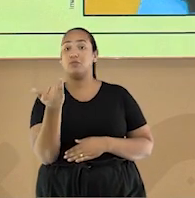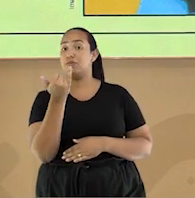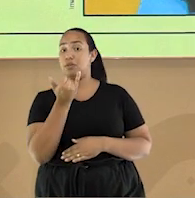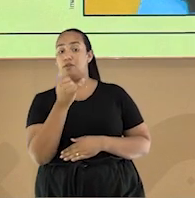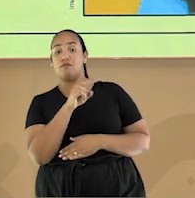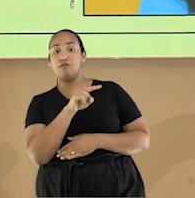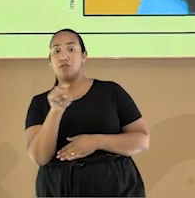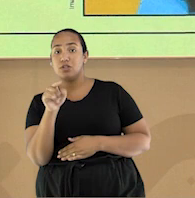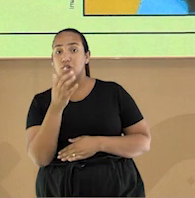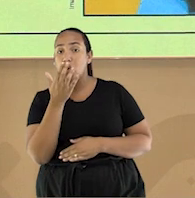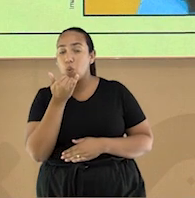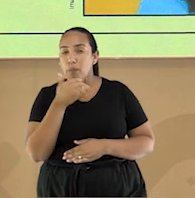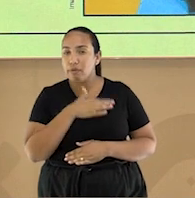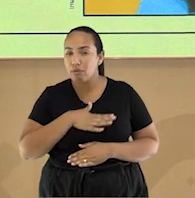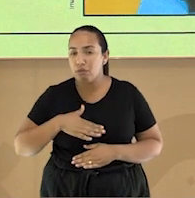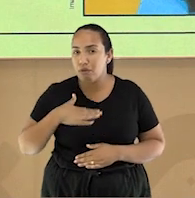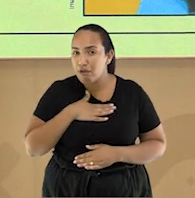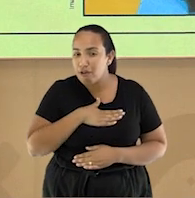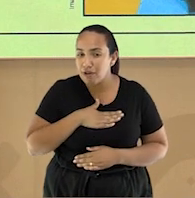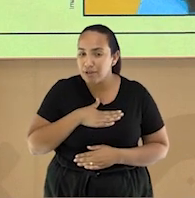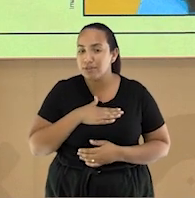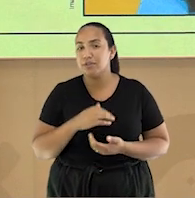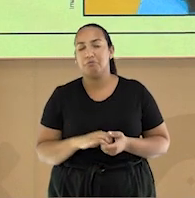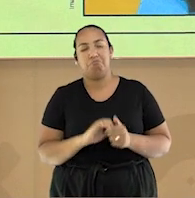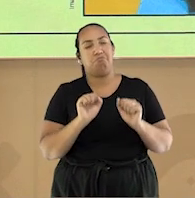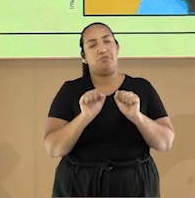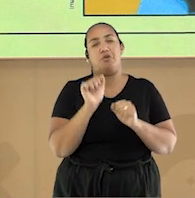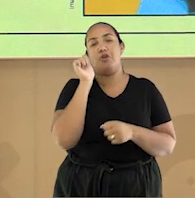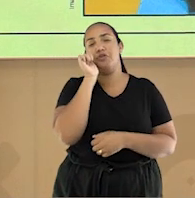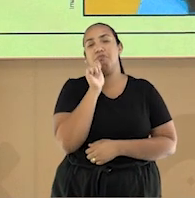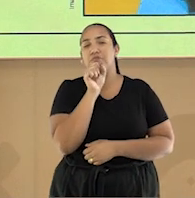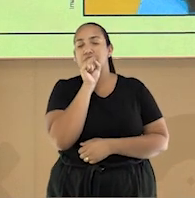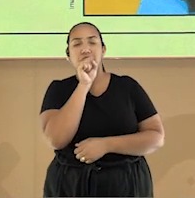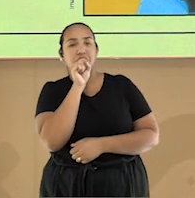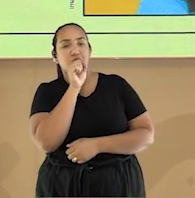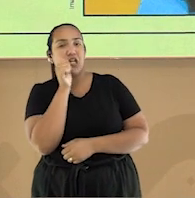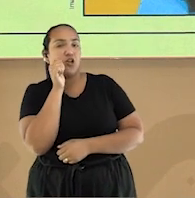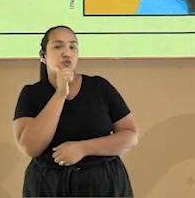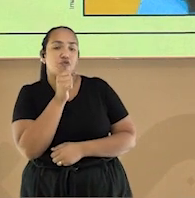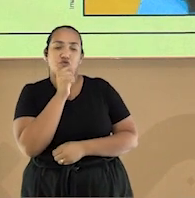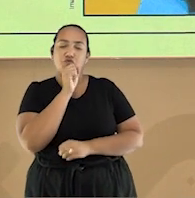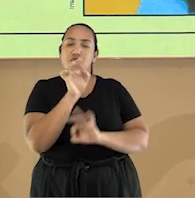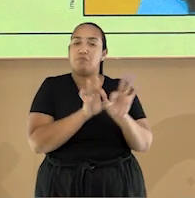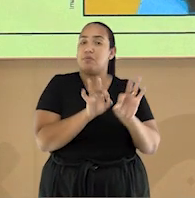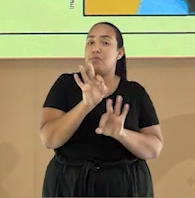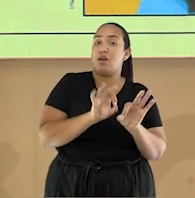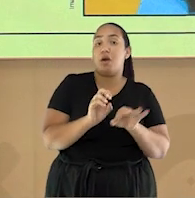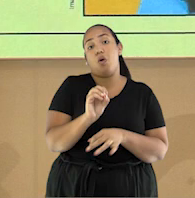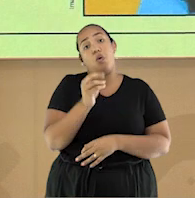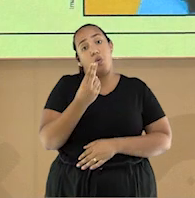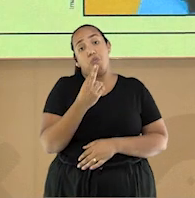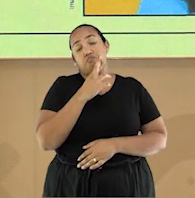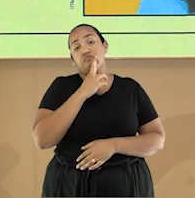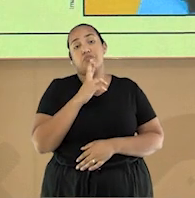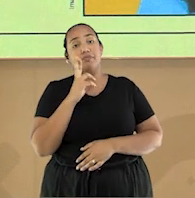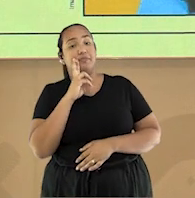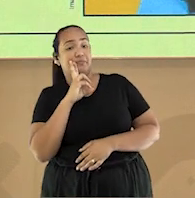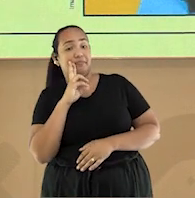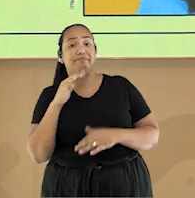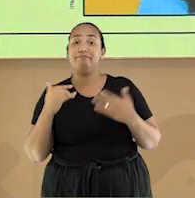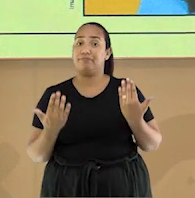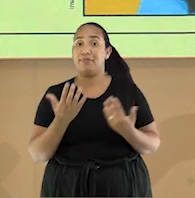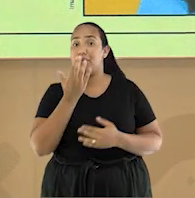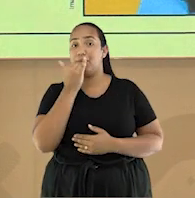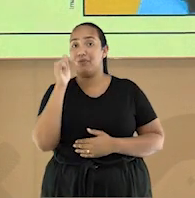boa comida, seja da mãe ou da avó, ou até mesmo aquele restaurante preferido? Saiba que a nossa culinária